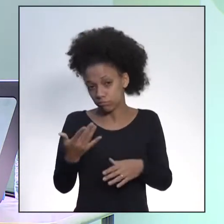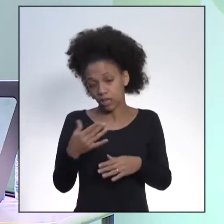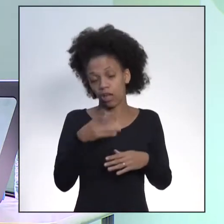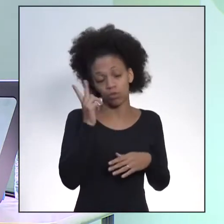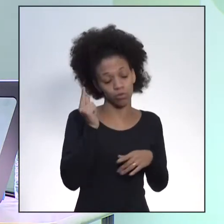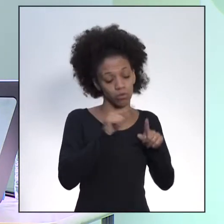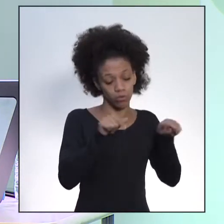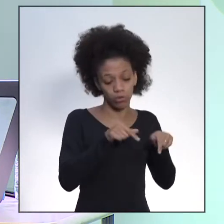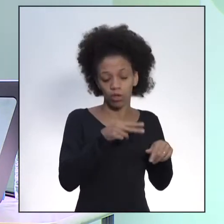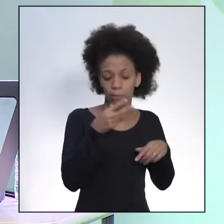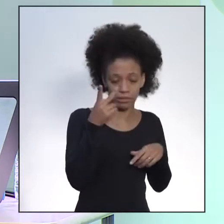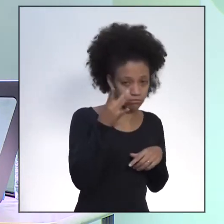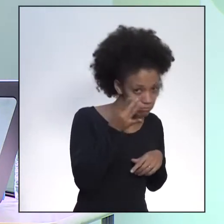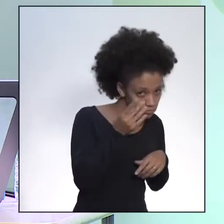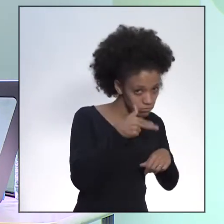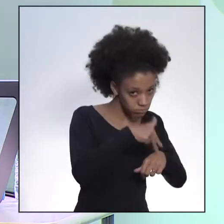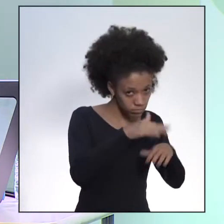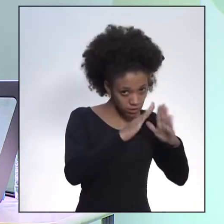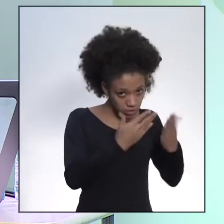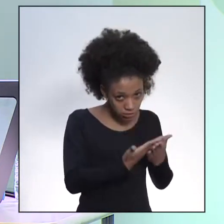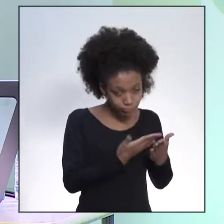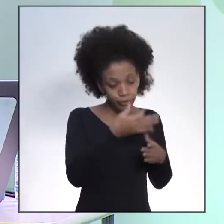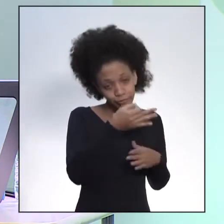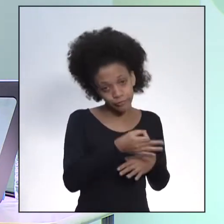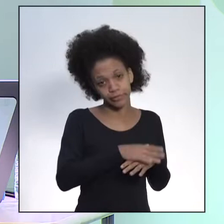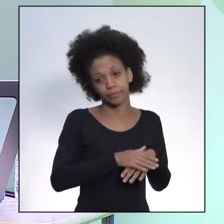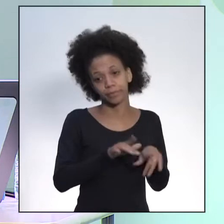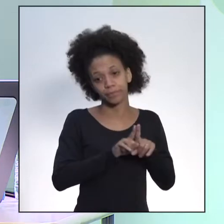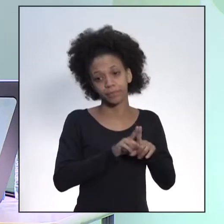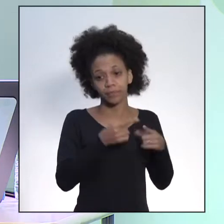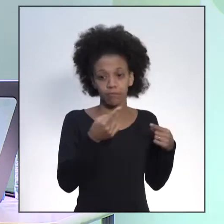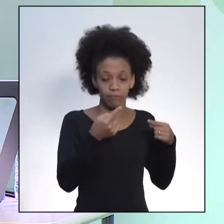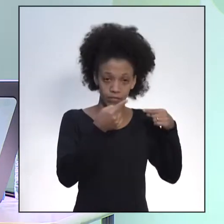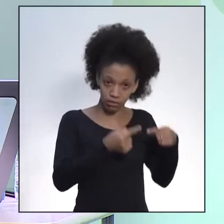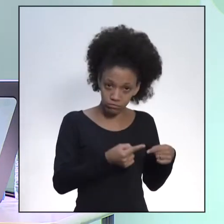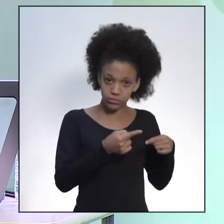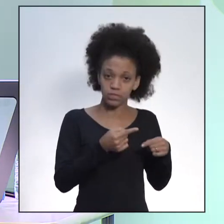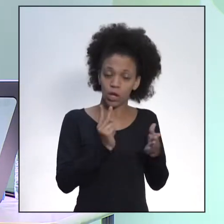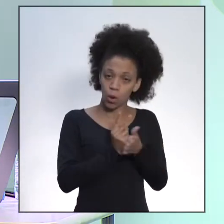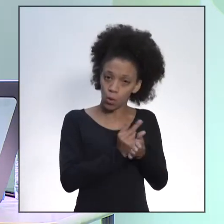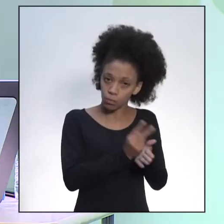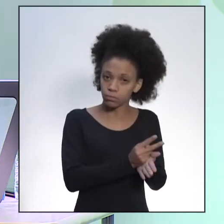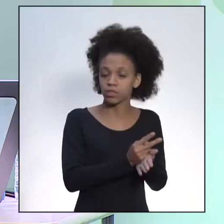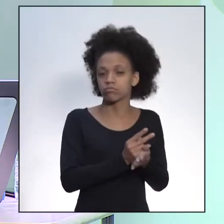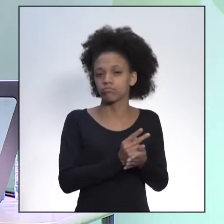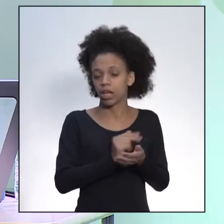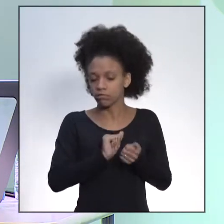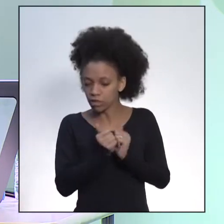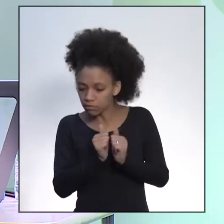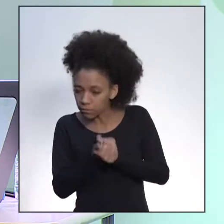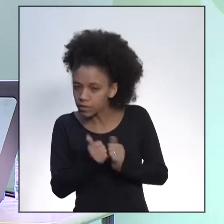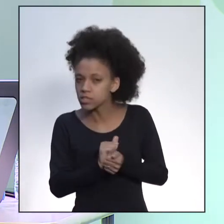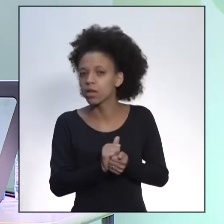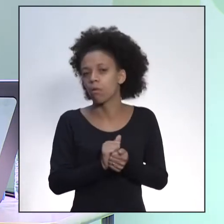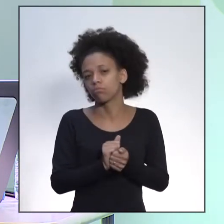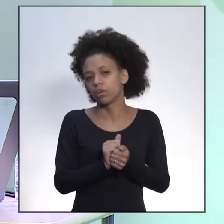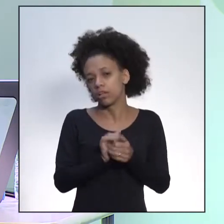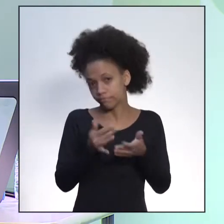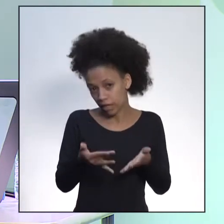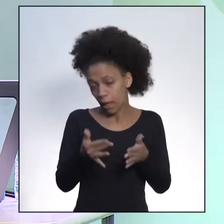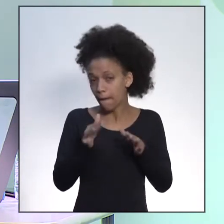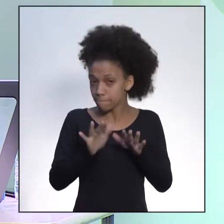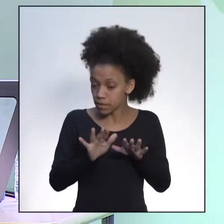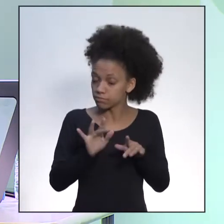normais e presenciais de aula, certamente esses desafios não só nos acompanharam nesse novo formato por enquanto,